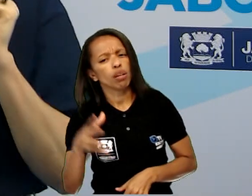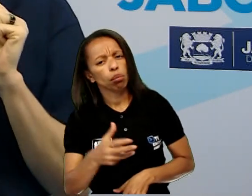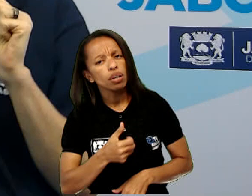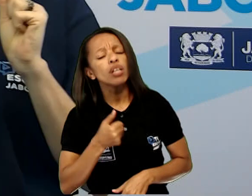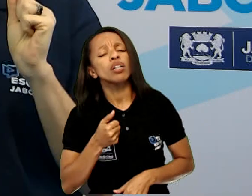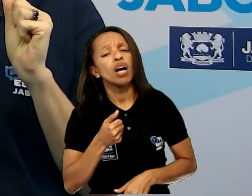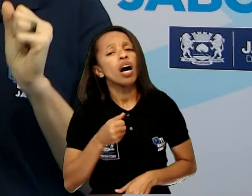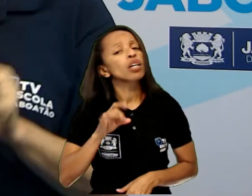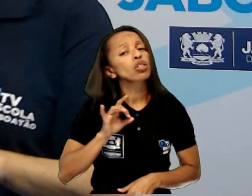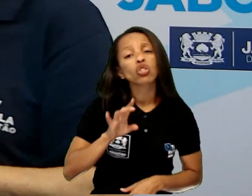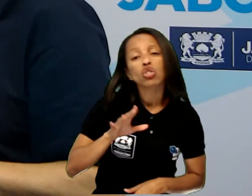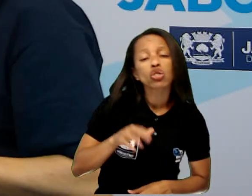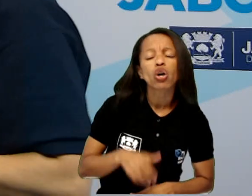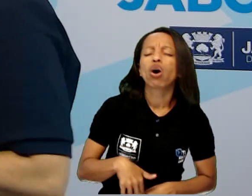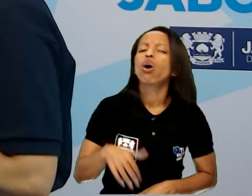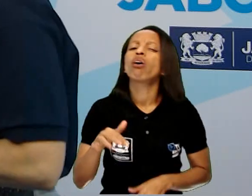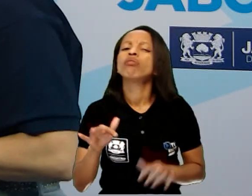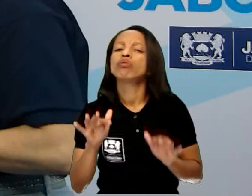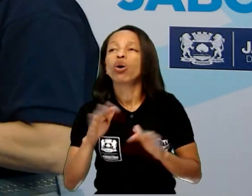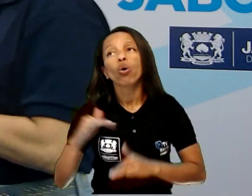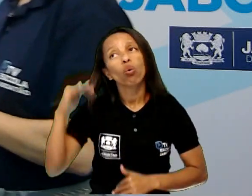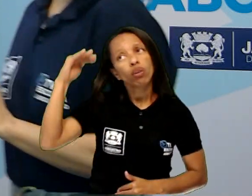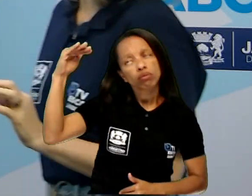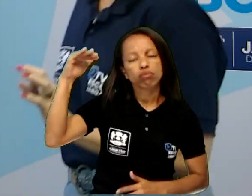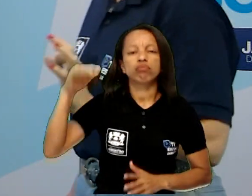fazer o manuseio é a mamãe ou o papai.